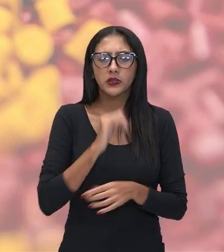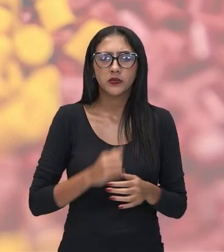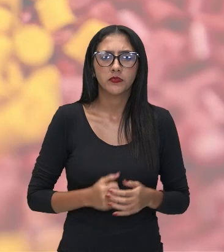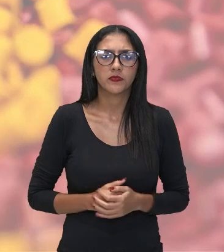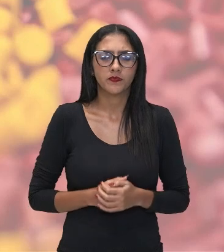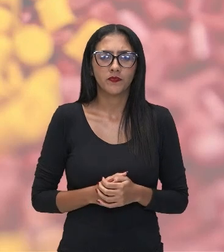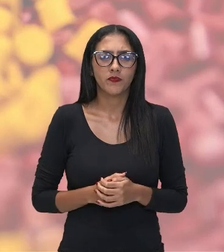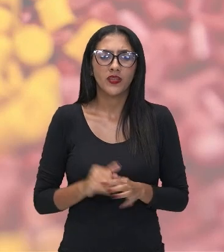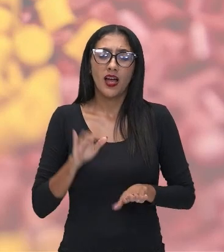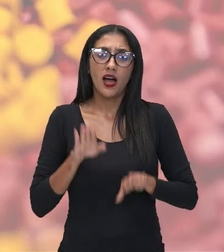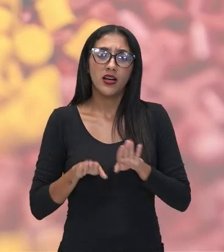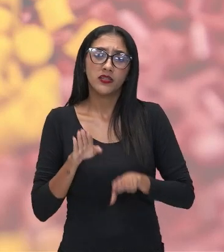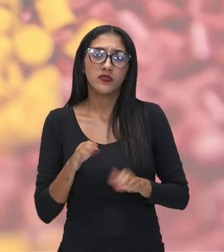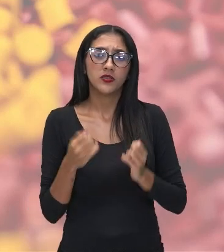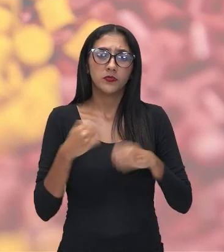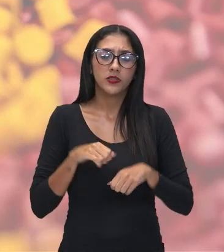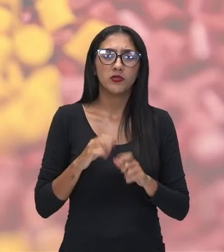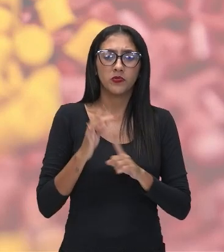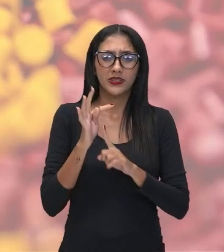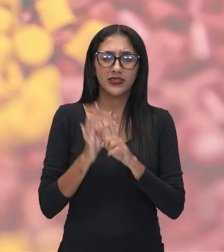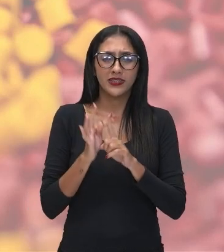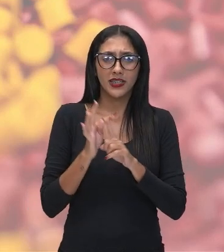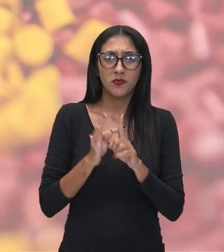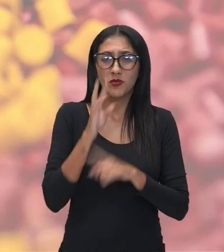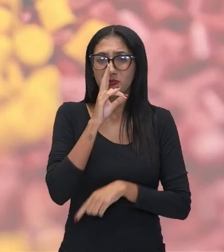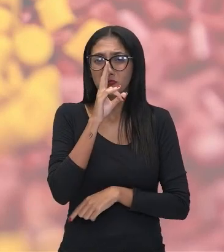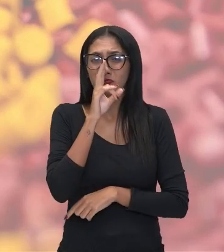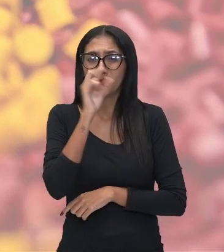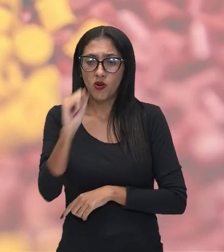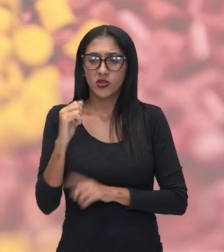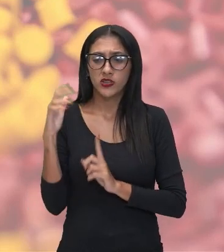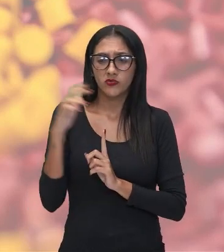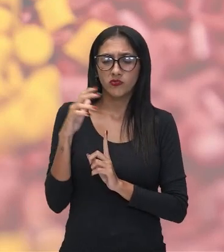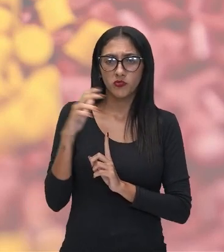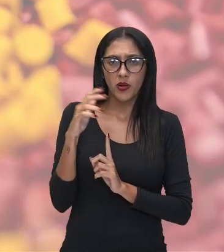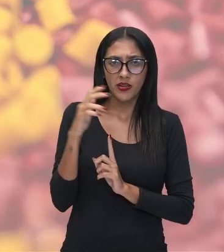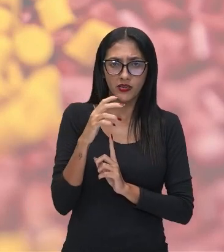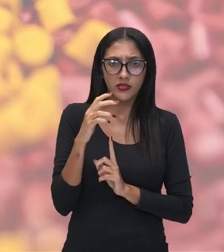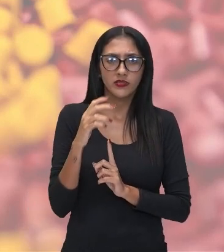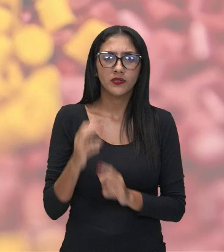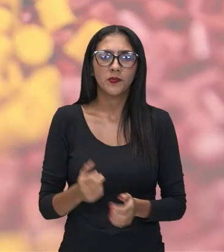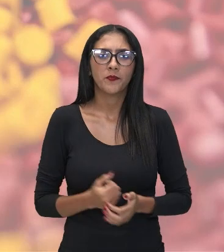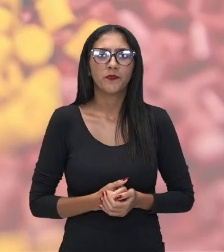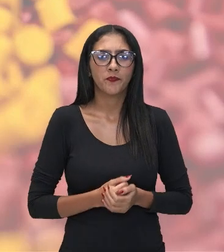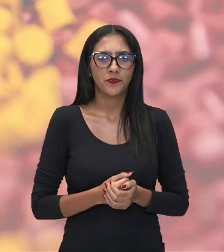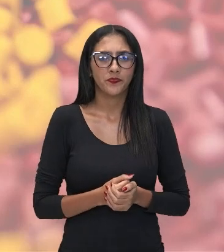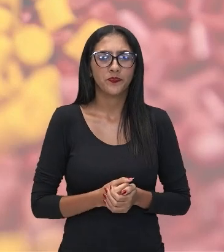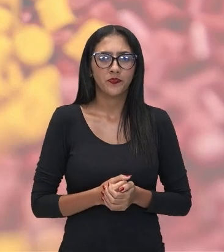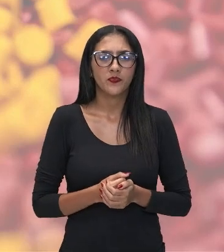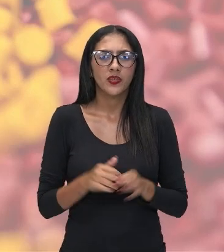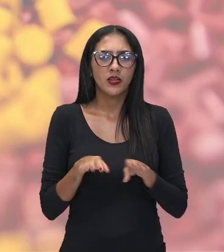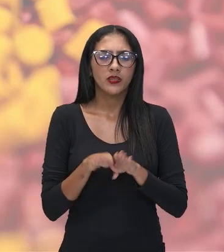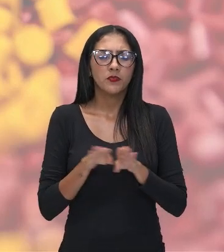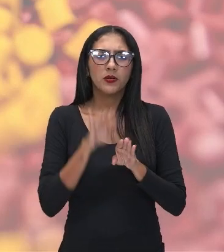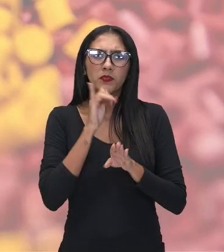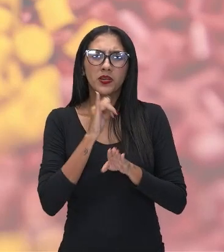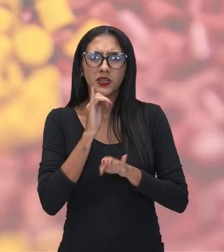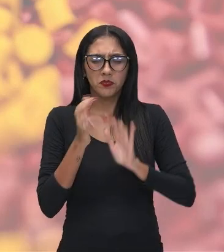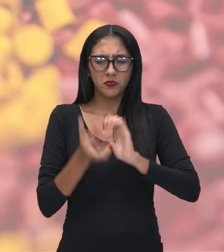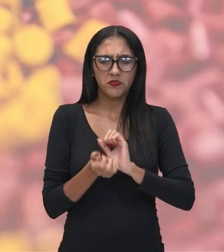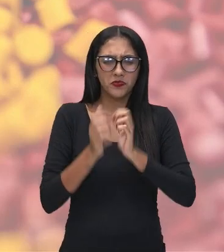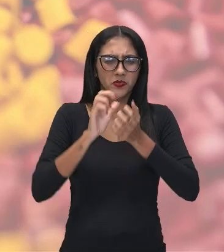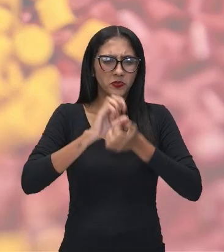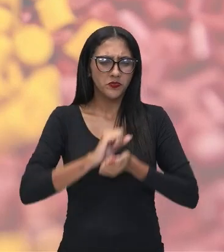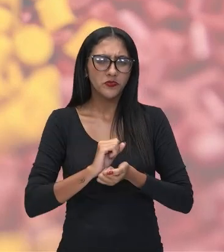né? Sensibilidade ao calor e UV, degradação do polímero após refusão e remoldagem